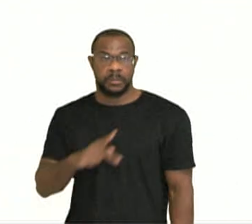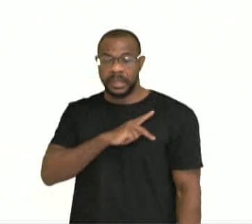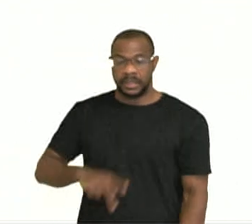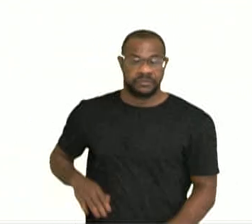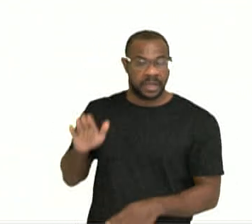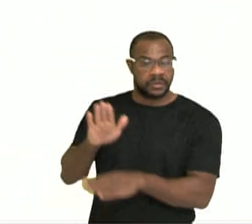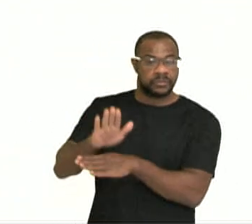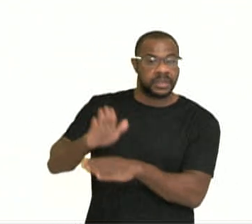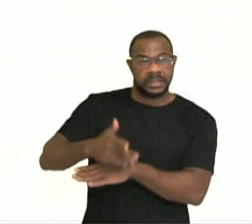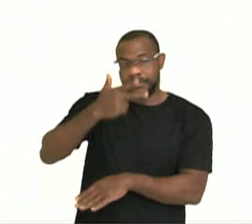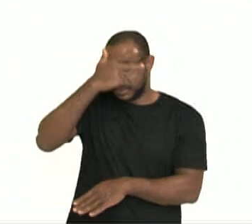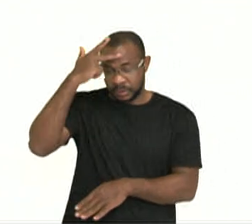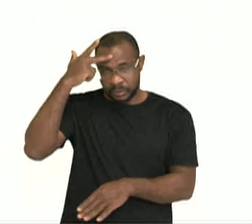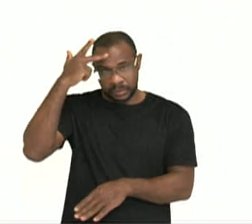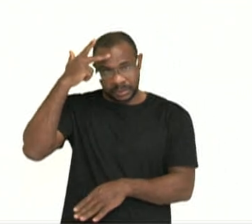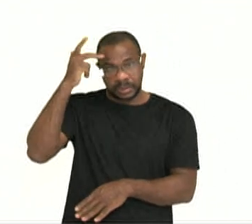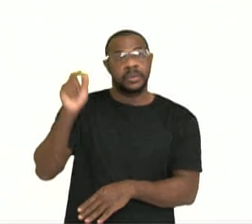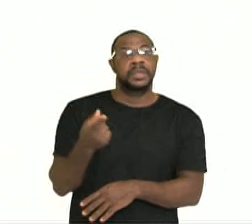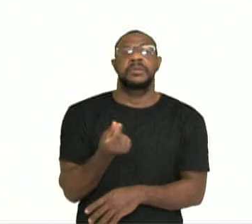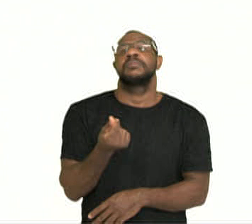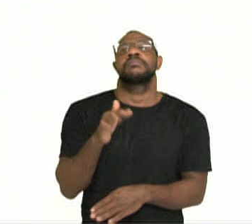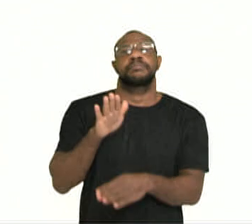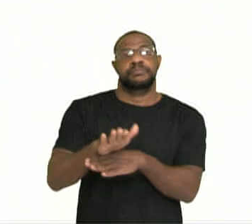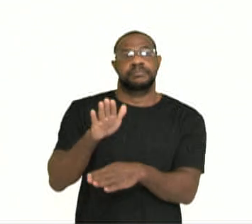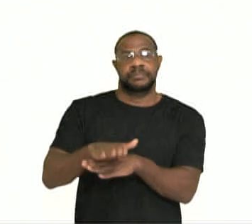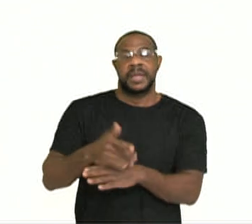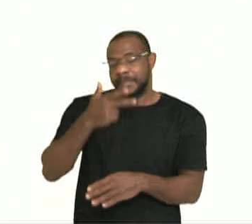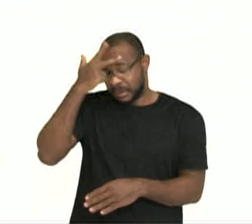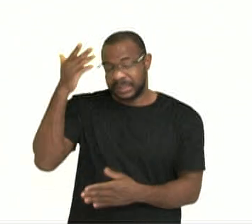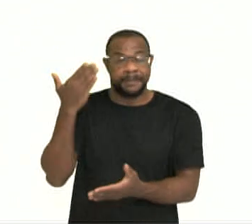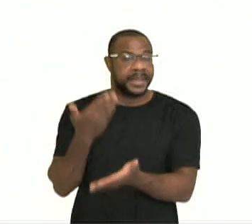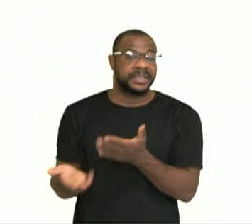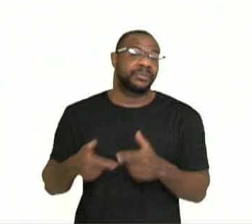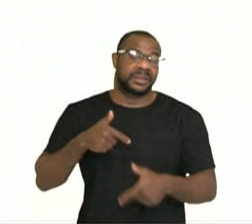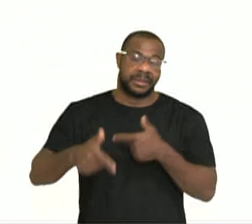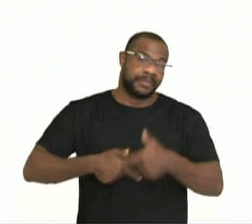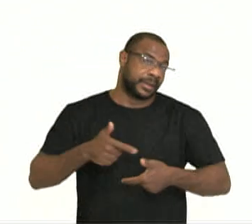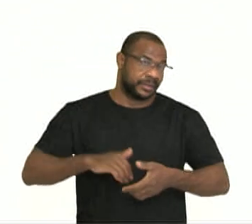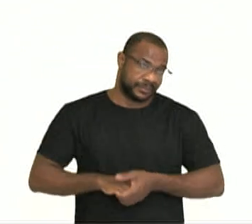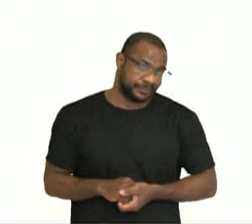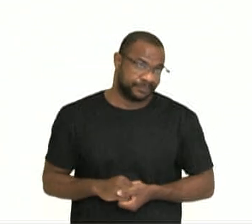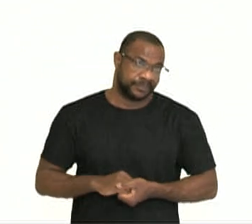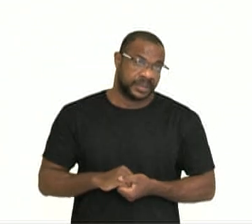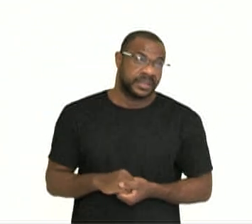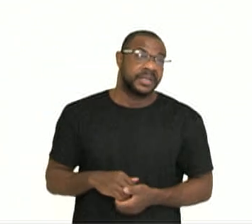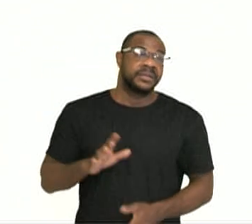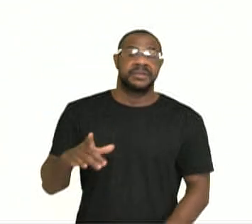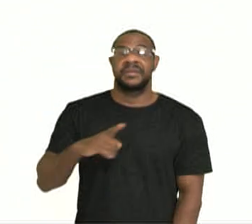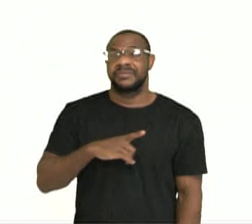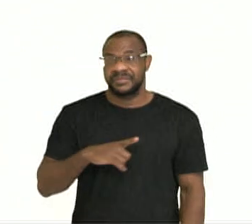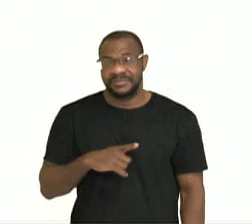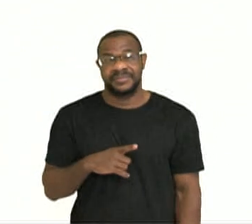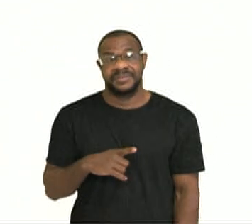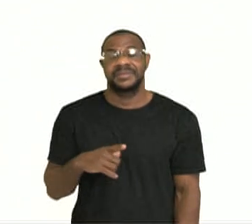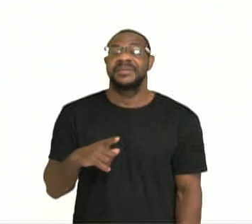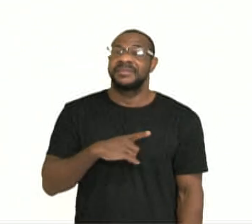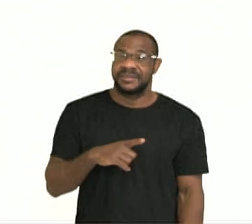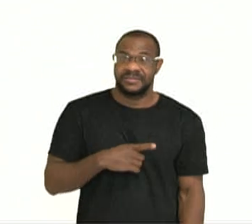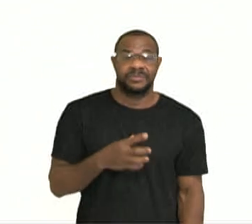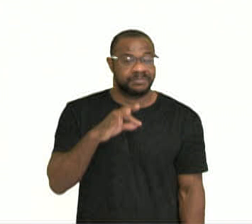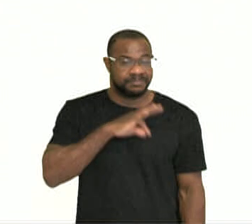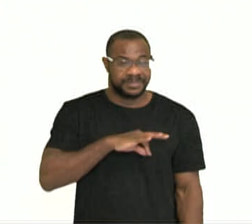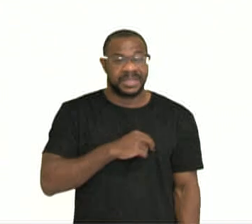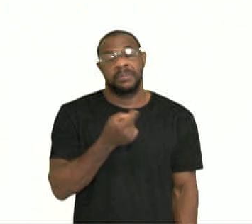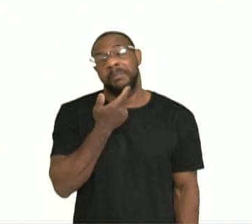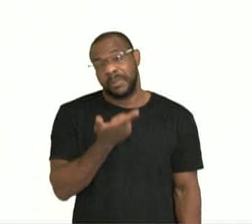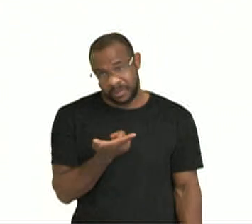baixa renda e que perderam seus empregos. Já não tinha uma renda que atendia todas as necessidades e ainda perde o emprego numa situação de